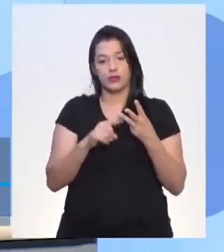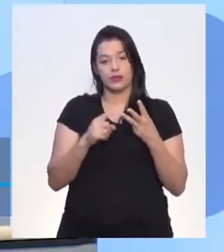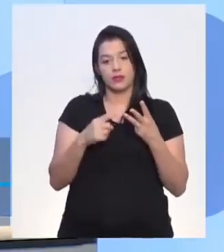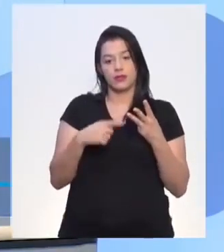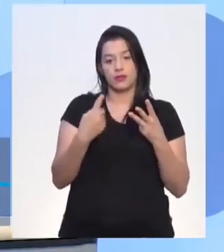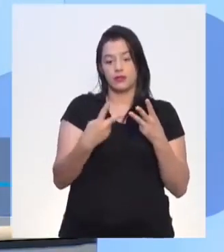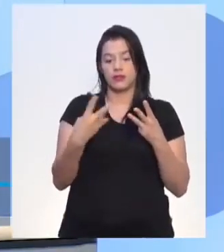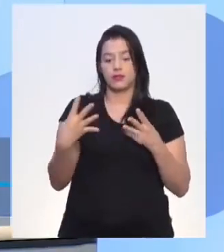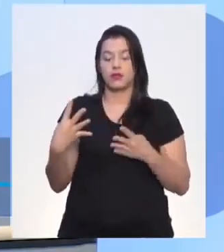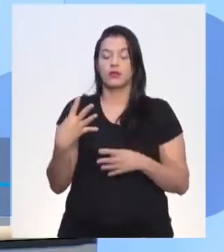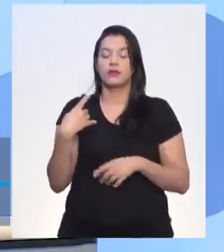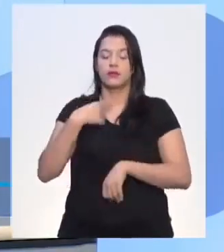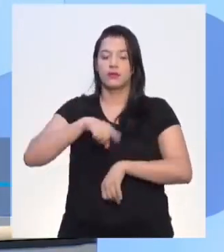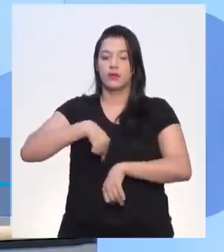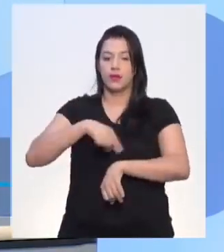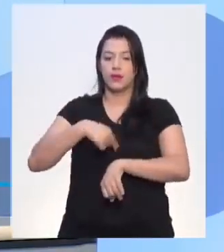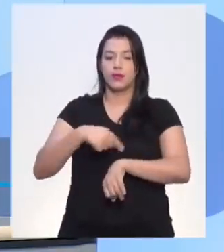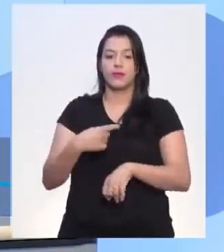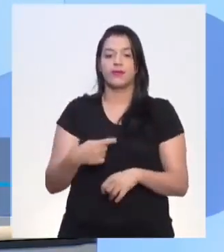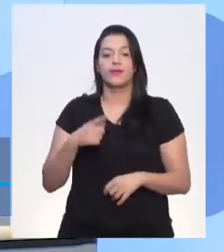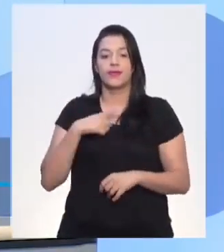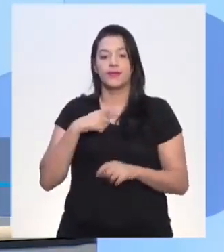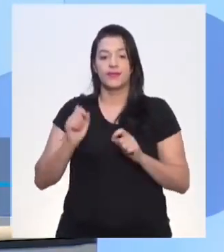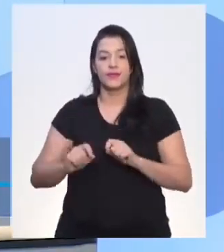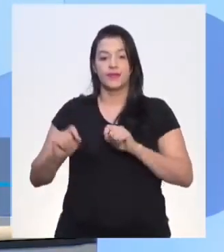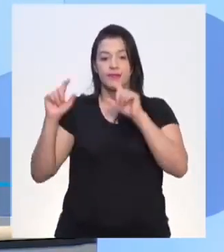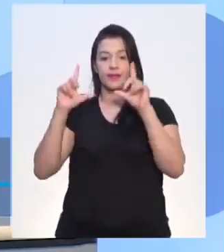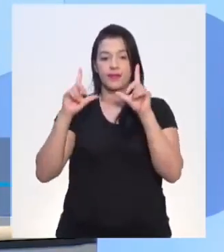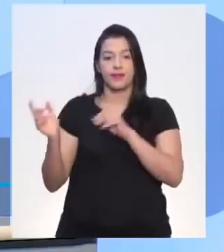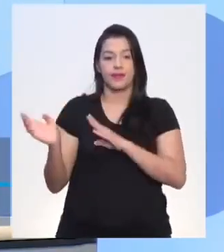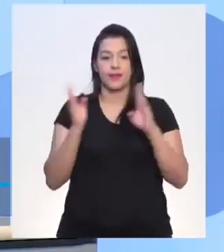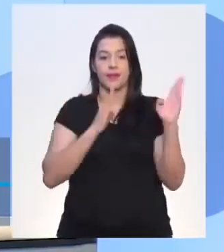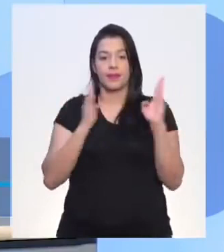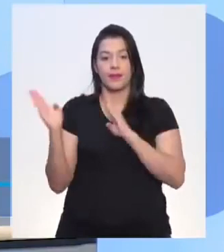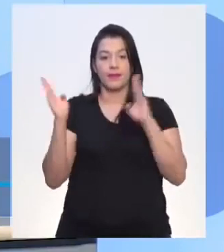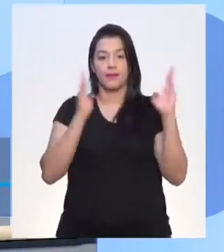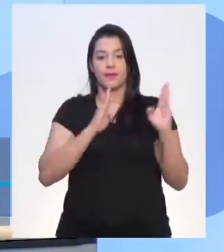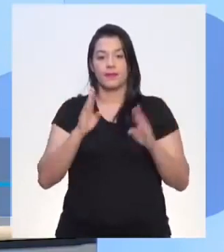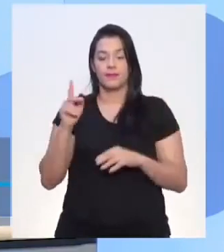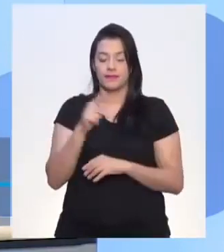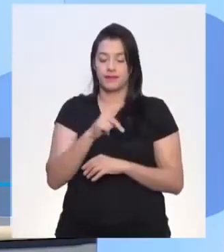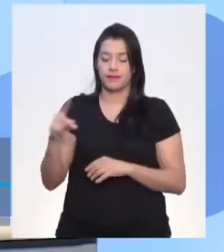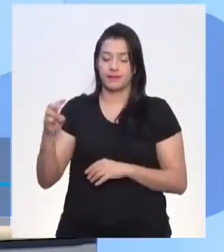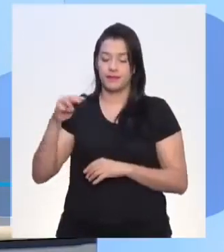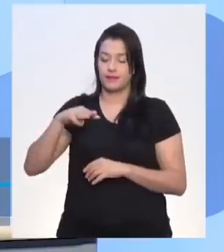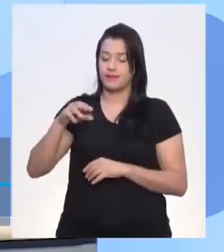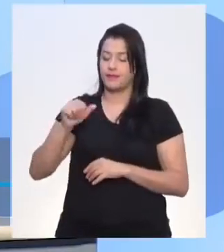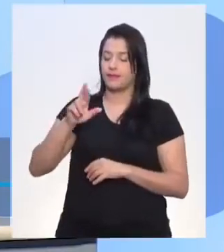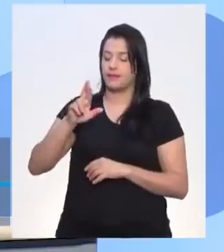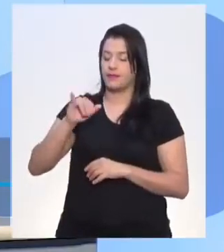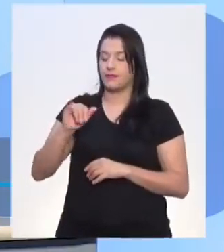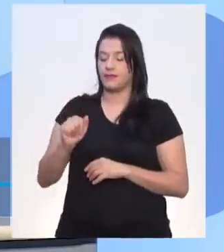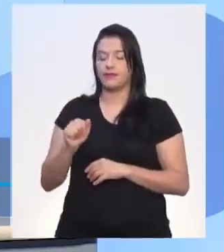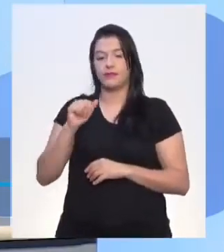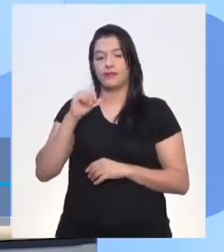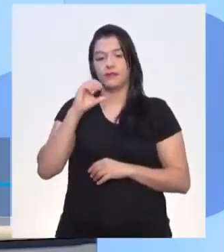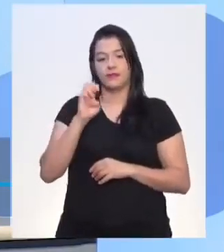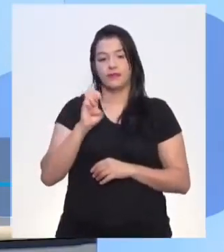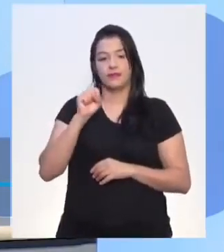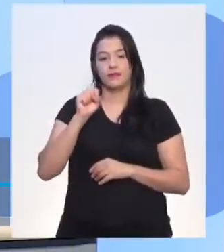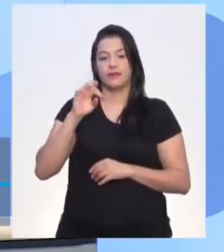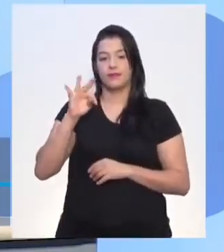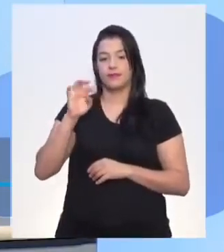horas, tá? Pessoal falando aqui que a gente está passando a tela muito rápido. Professora Maristela, professora Verônica, tá? A gente